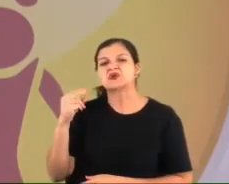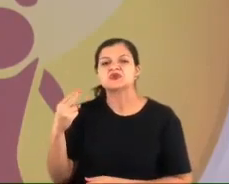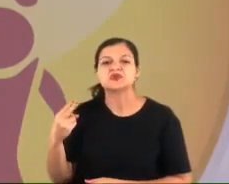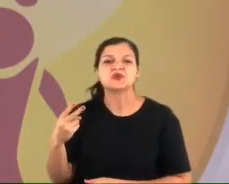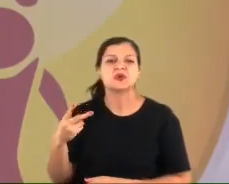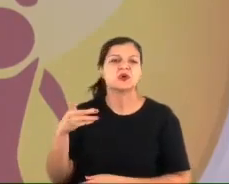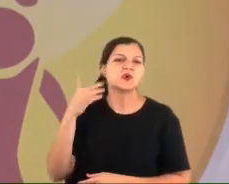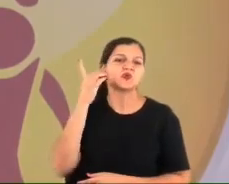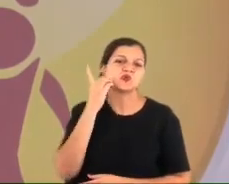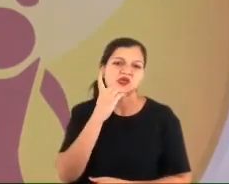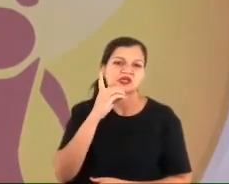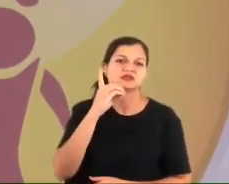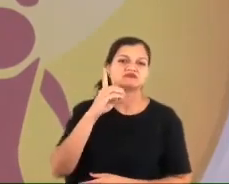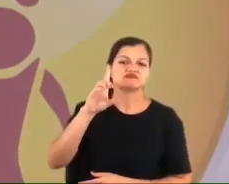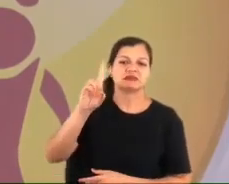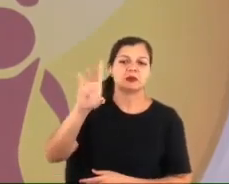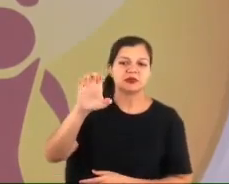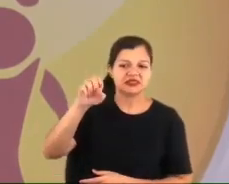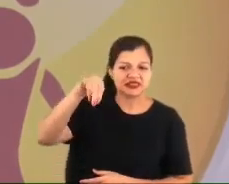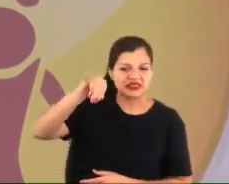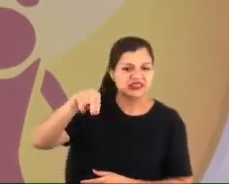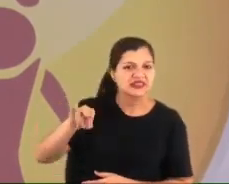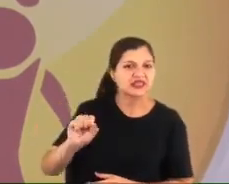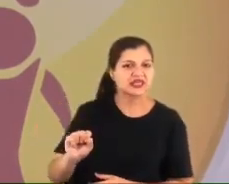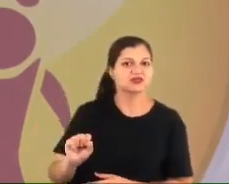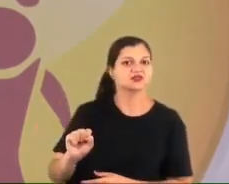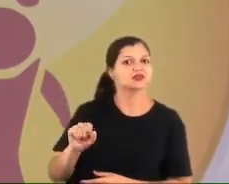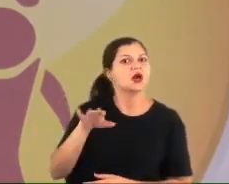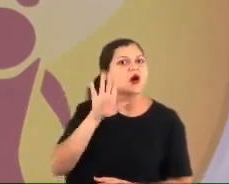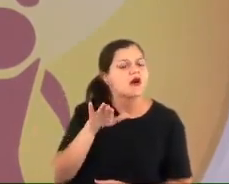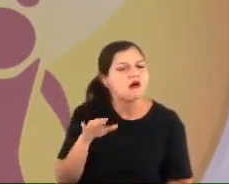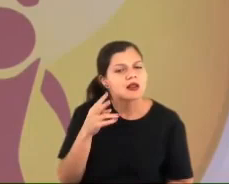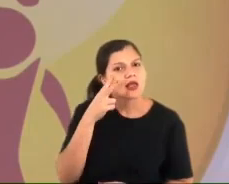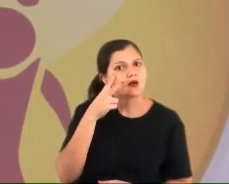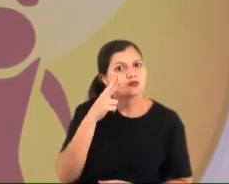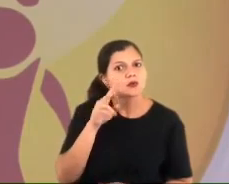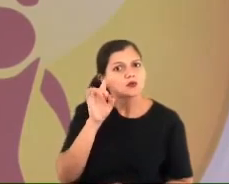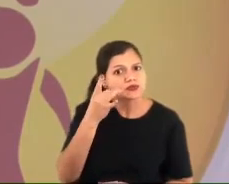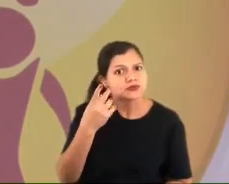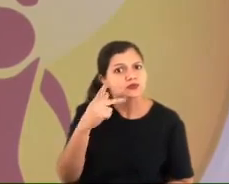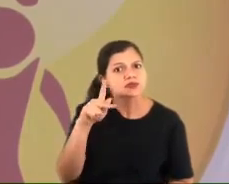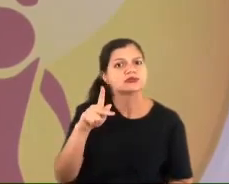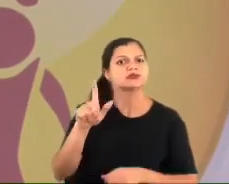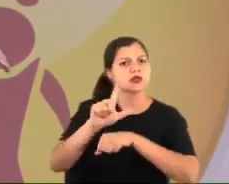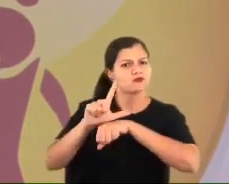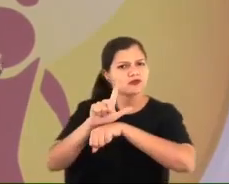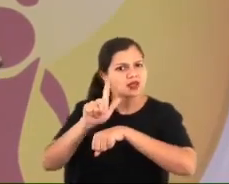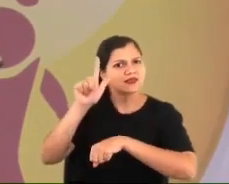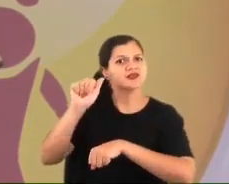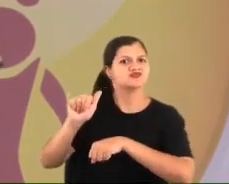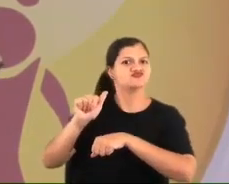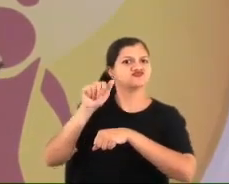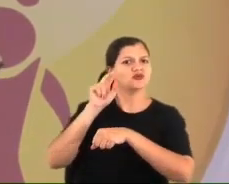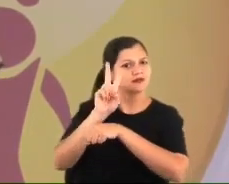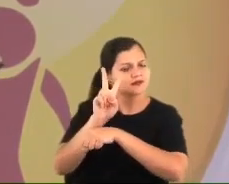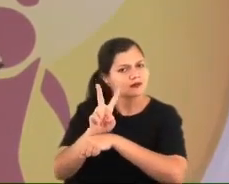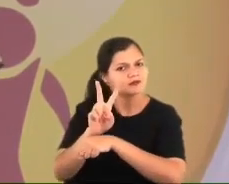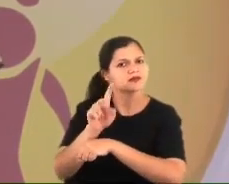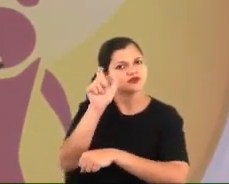Cara, o seu GA, o seu líder de GA, ele é o seu pastor nesse momento, cuidando de você mais